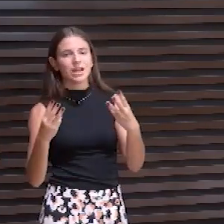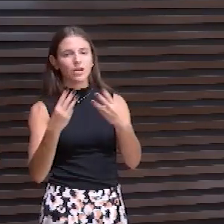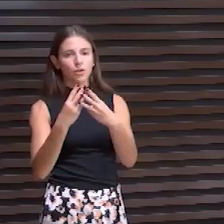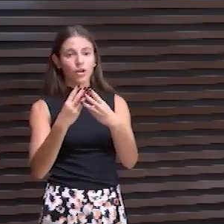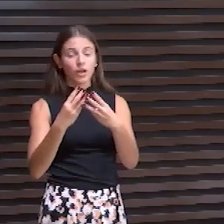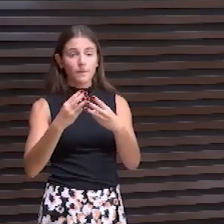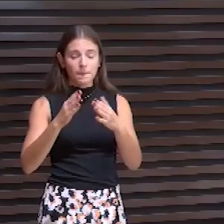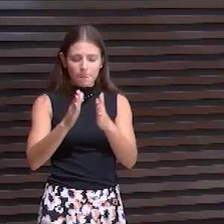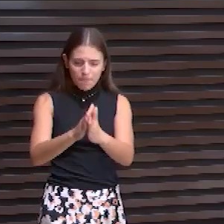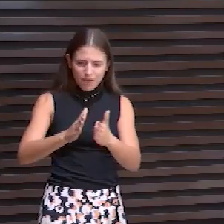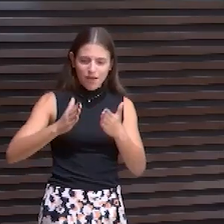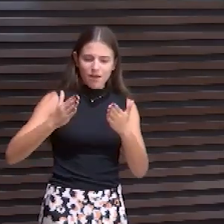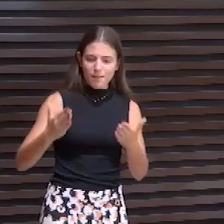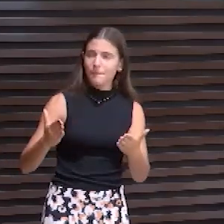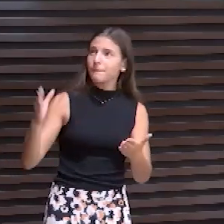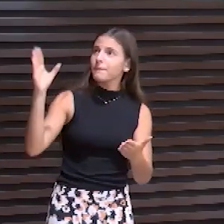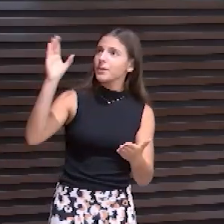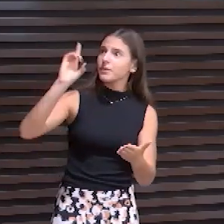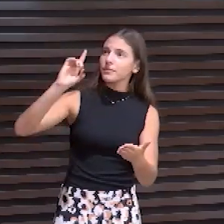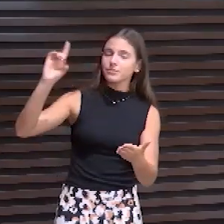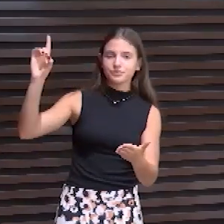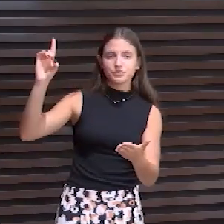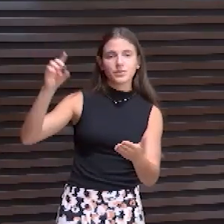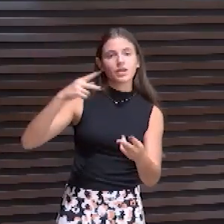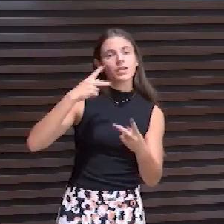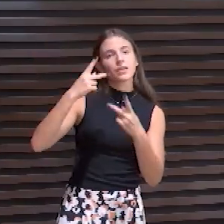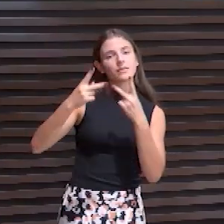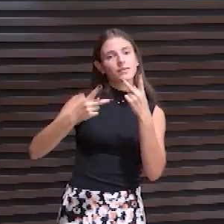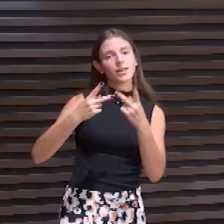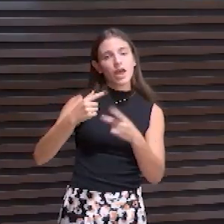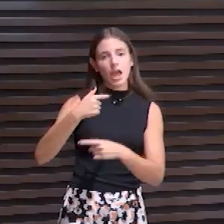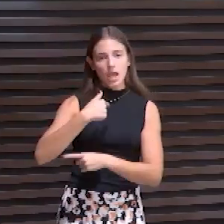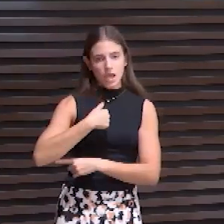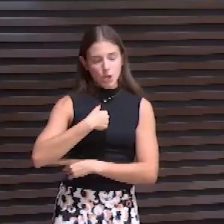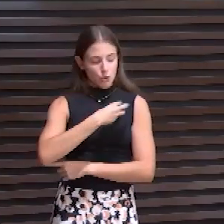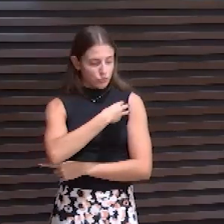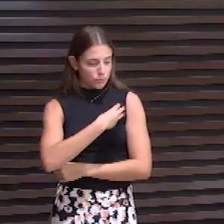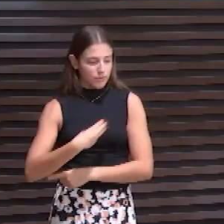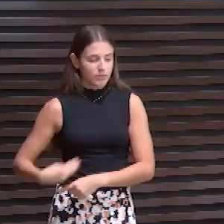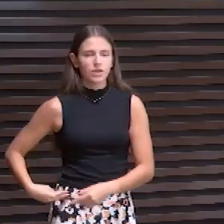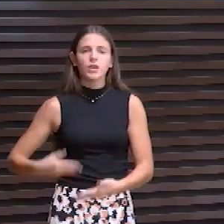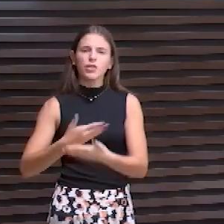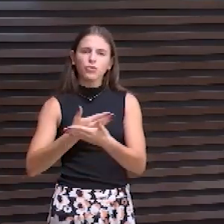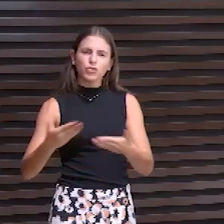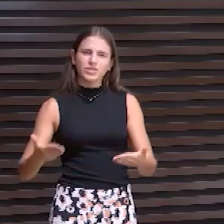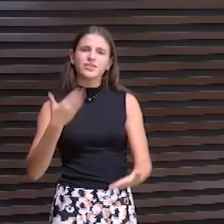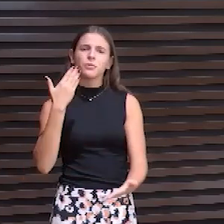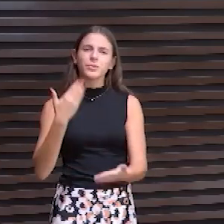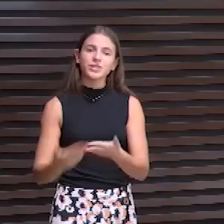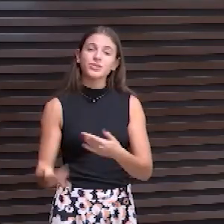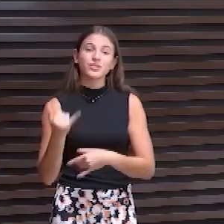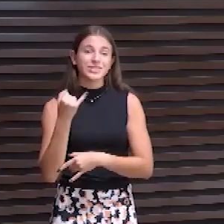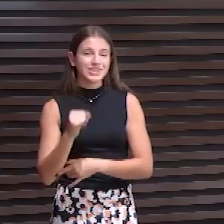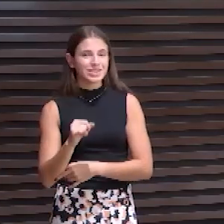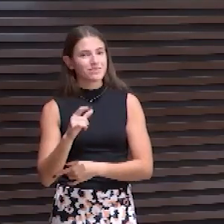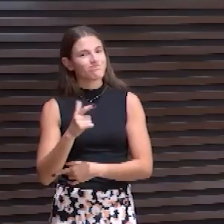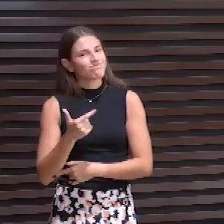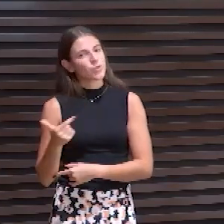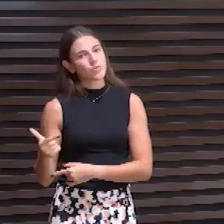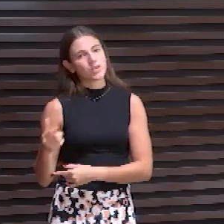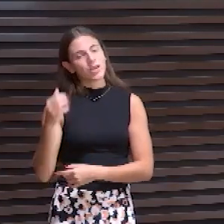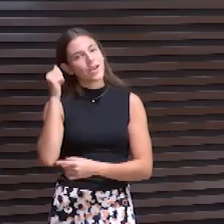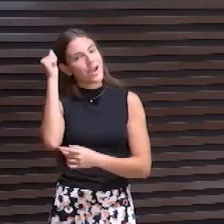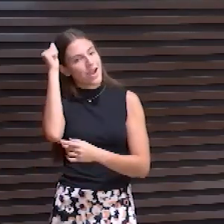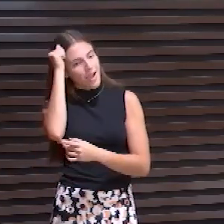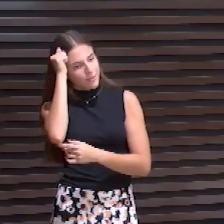texto bíblico do profeta Isaías e diz: eu sou o Messias. E vocês todos estão perdidos, se não se arrependerem. Isso